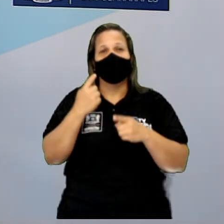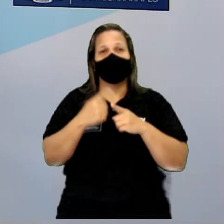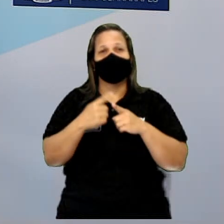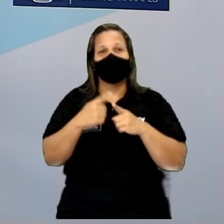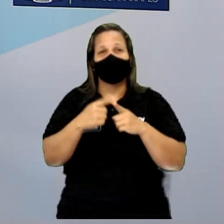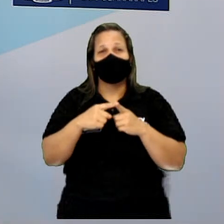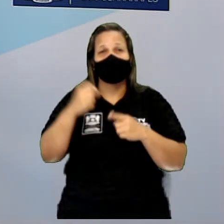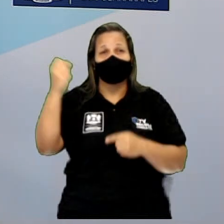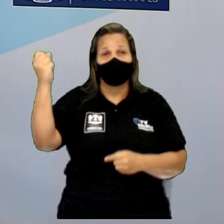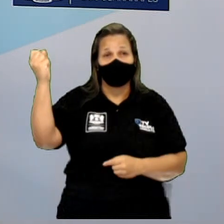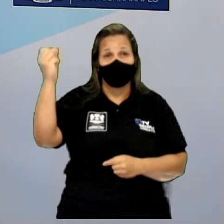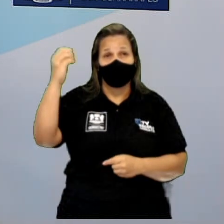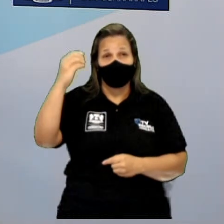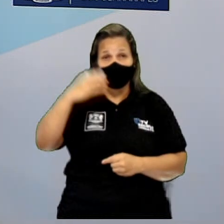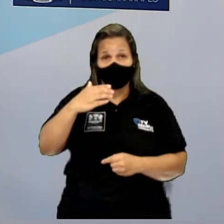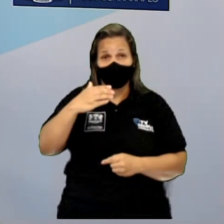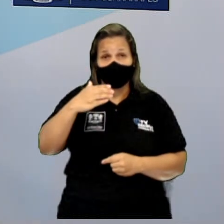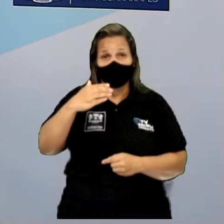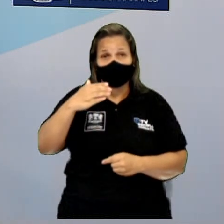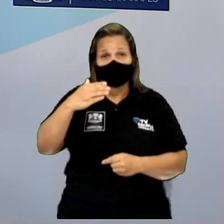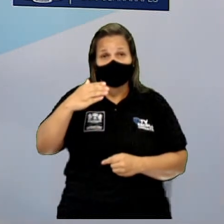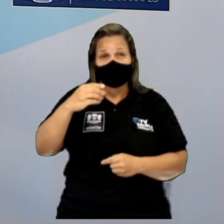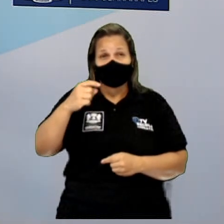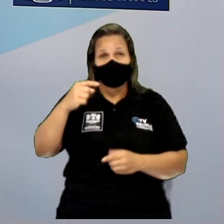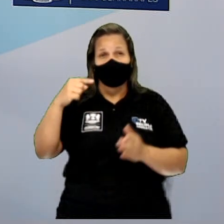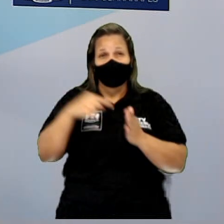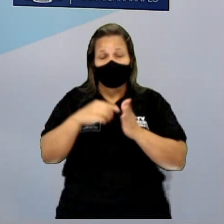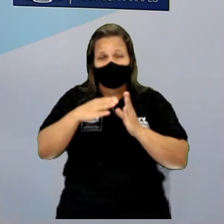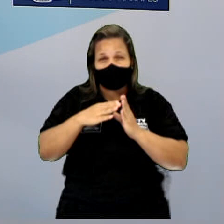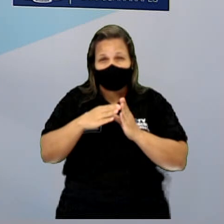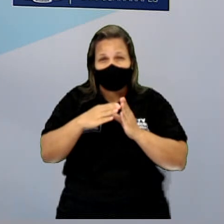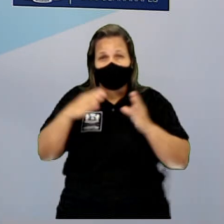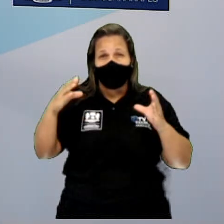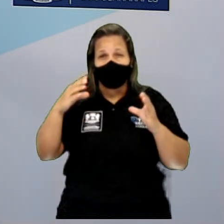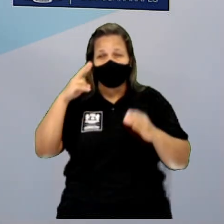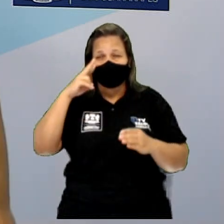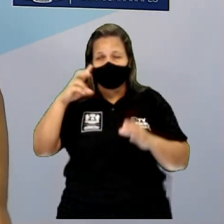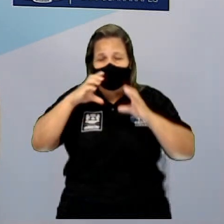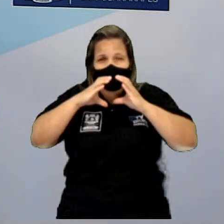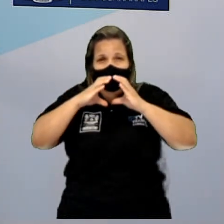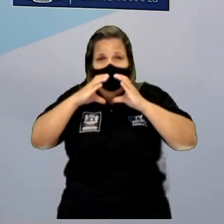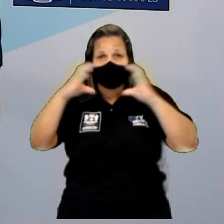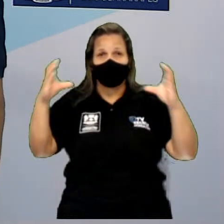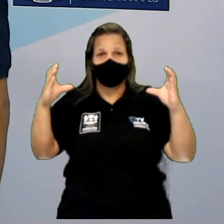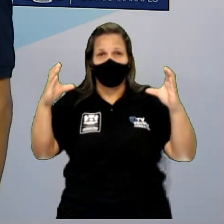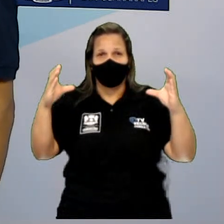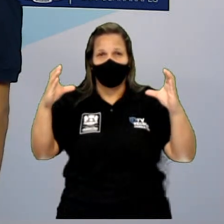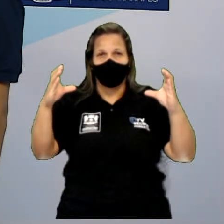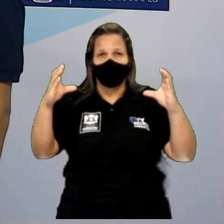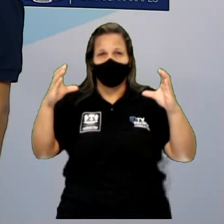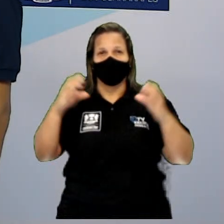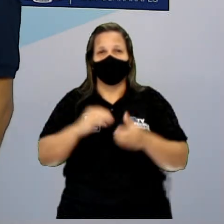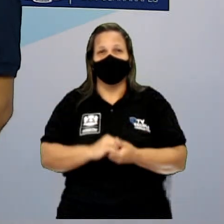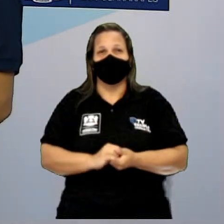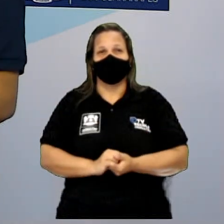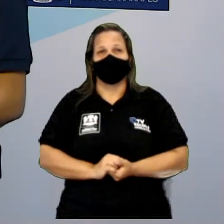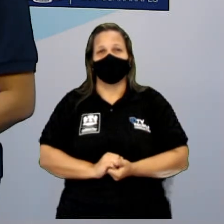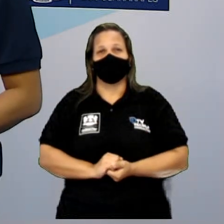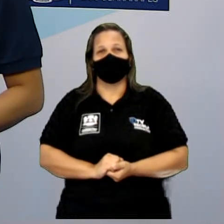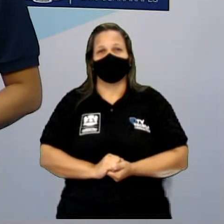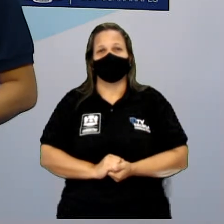os raios luminosos vão bater aqui e se abrir, certo? Então você vai ter um ângulo de visão maior com esse tipo de espelho.